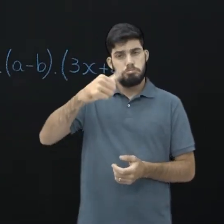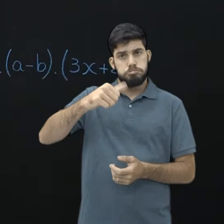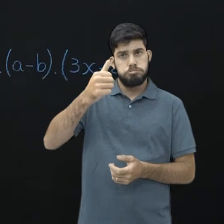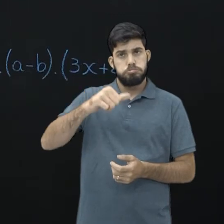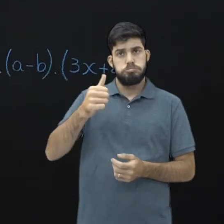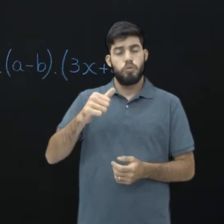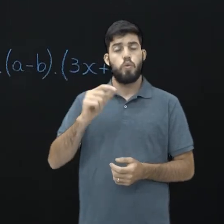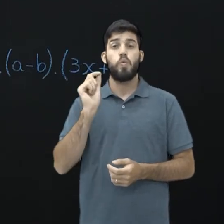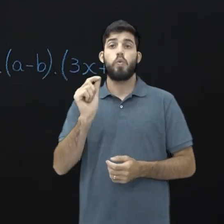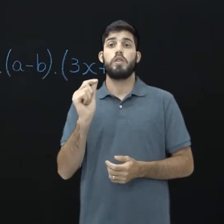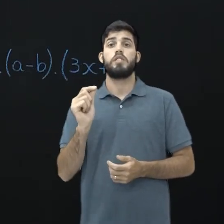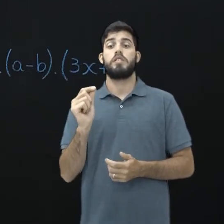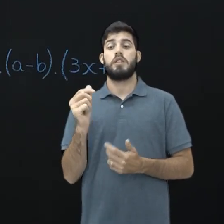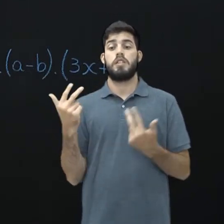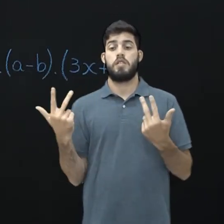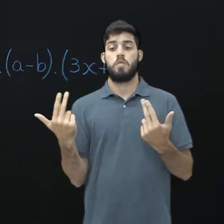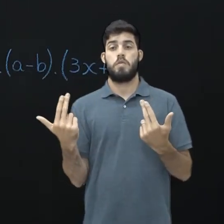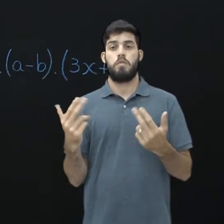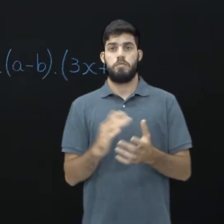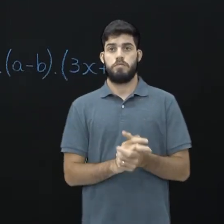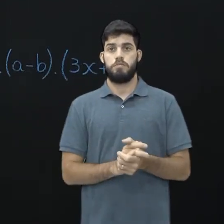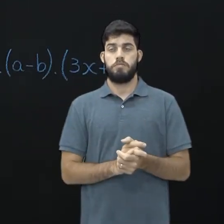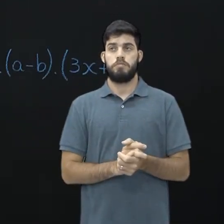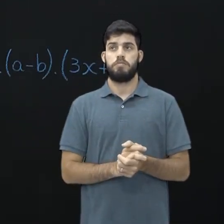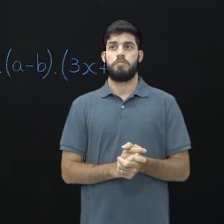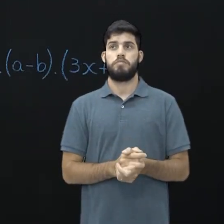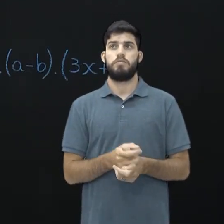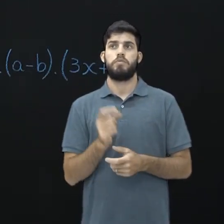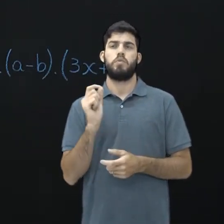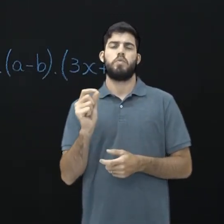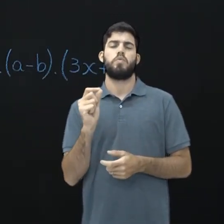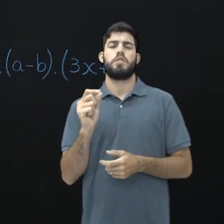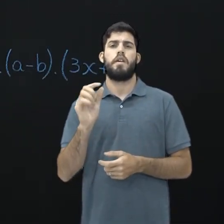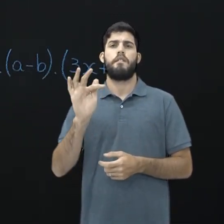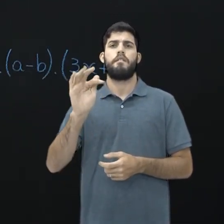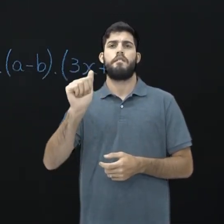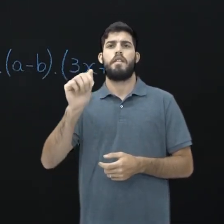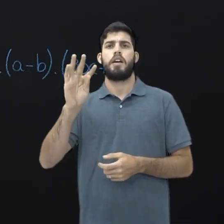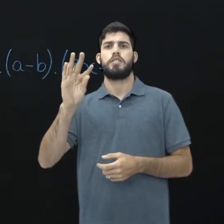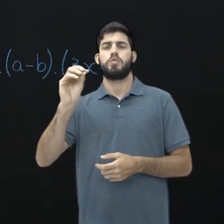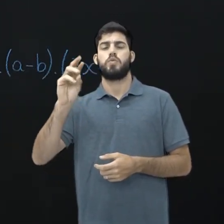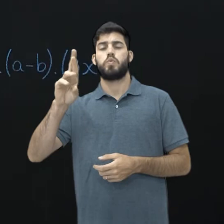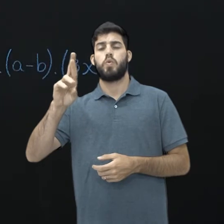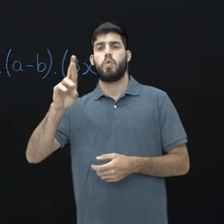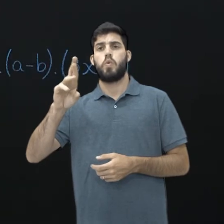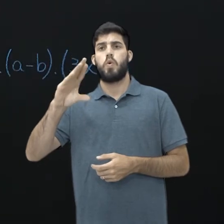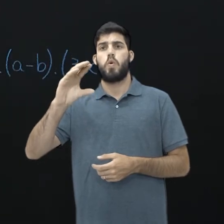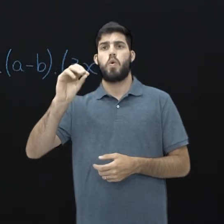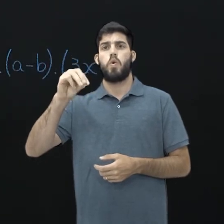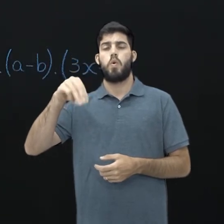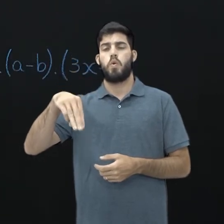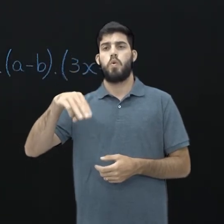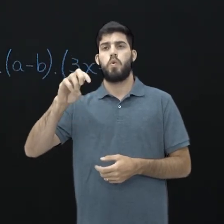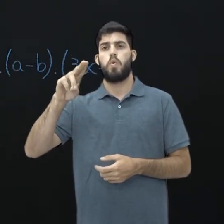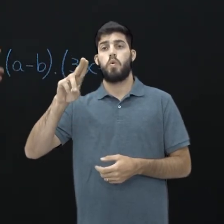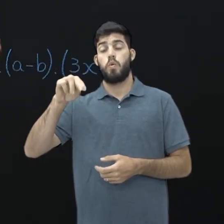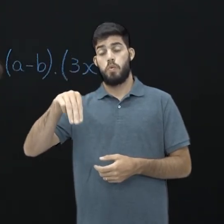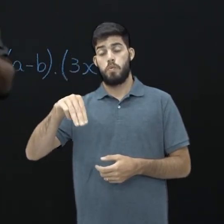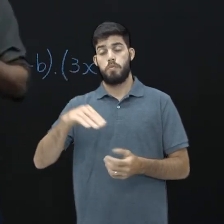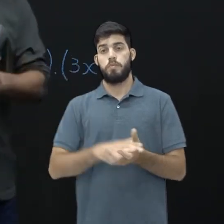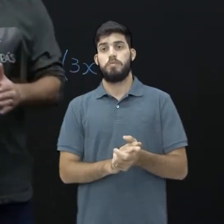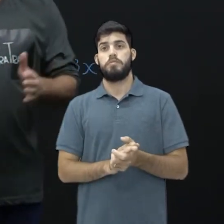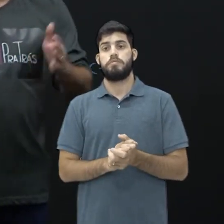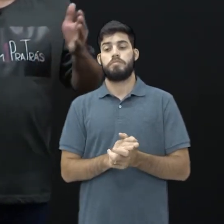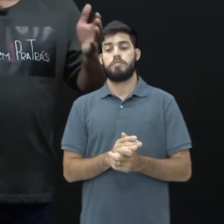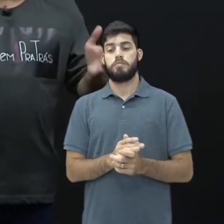comum em evidência em cada um deles. O que é esse fator comum em evidência? É o elemento ou são elementos que